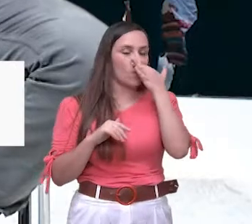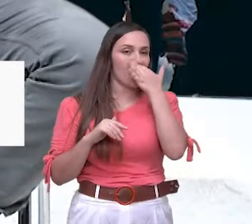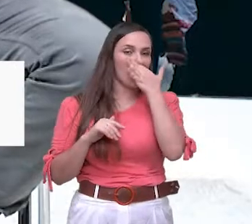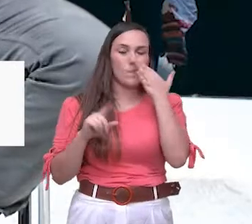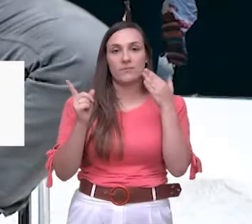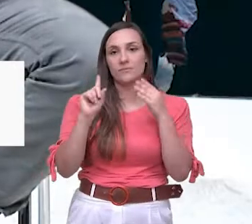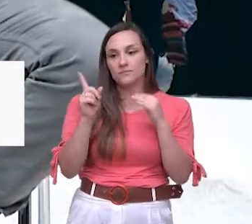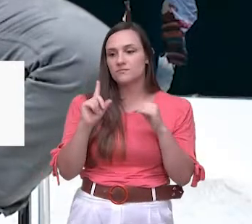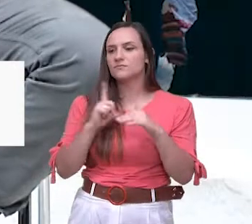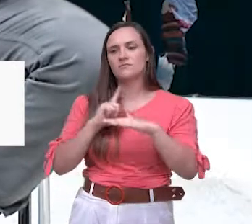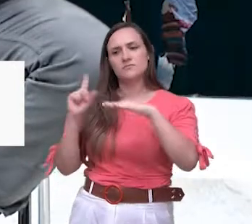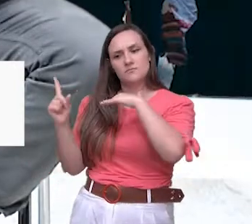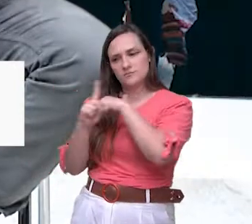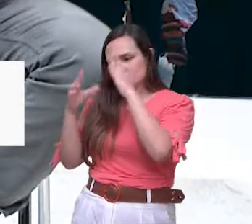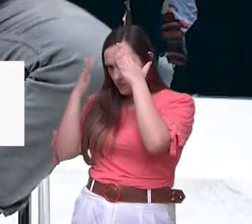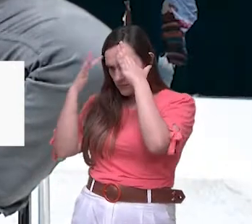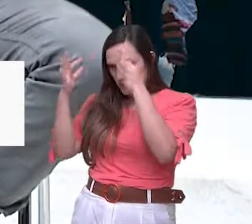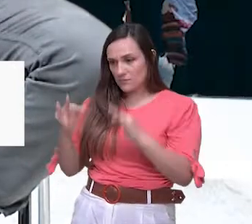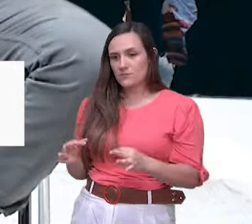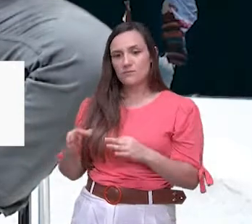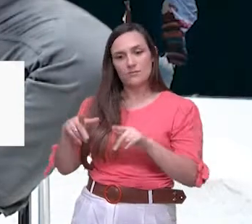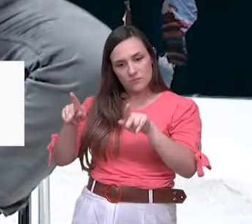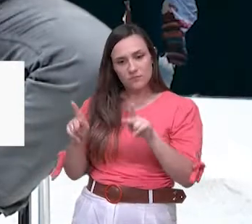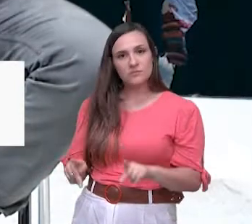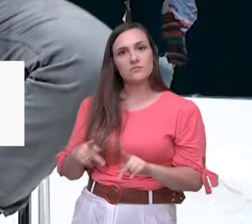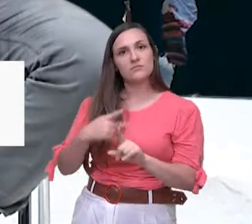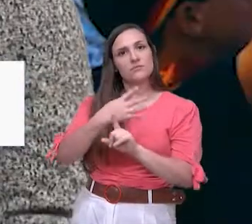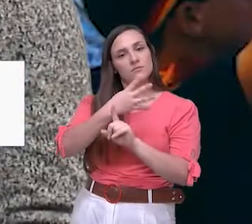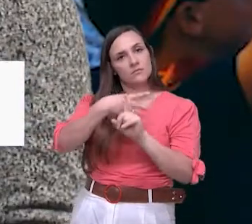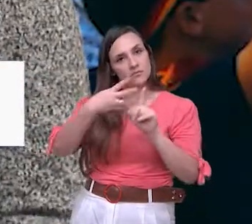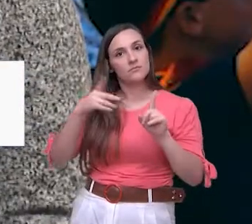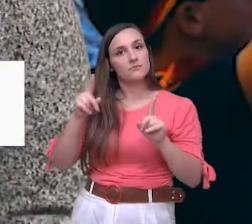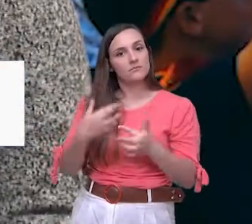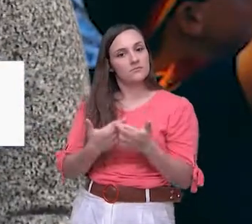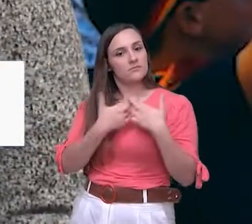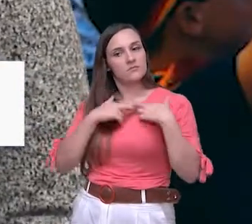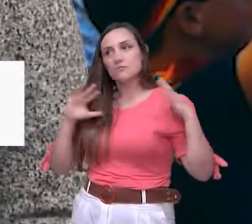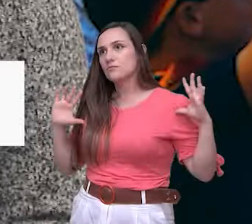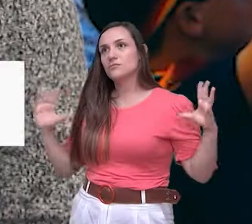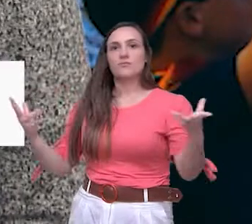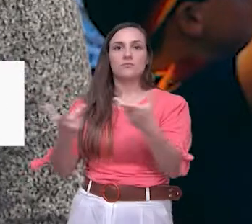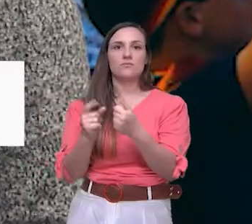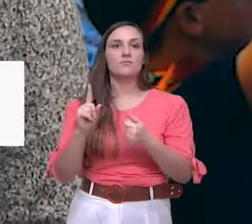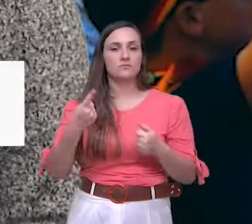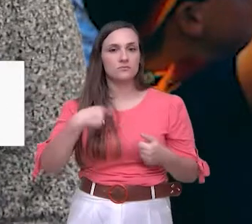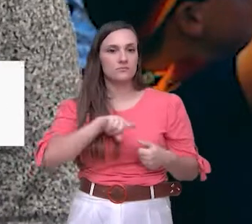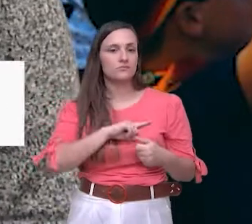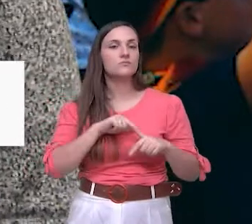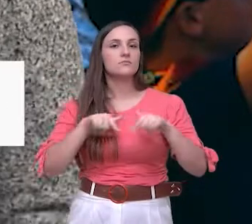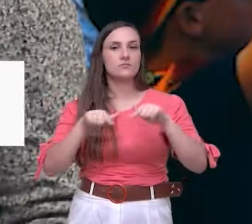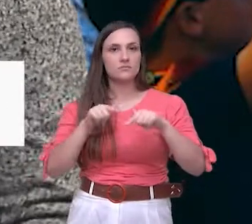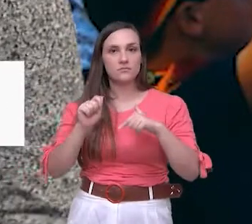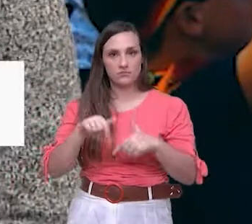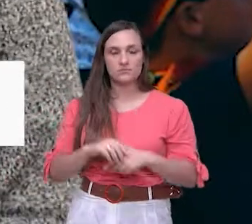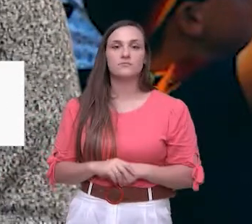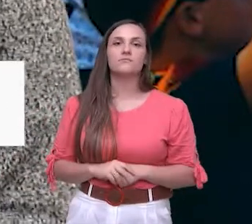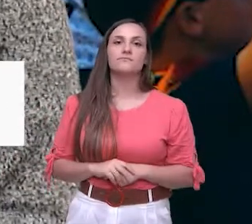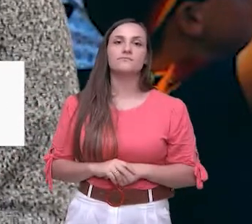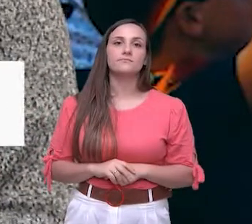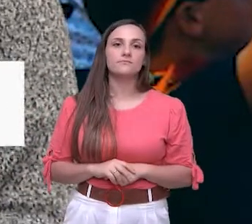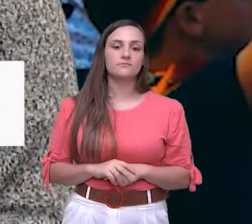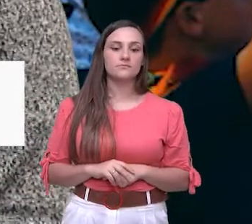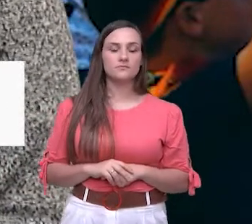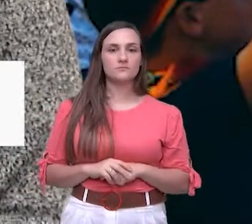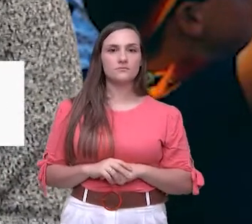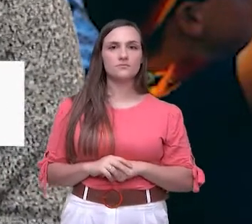subsecretaria Master humanidade terá atendimento Digno à população LGBT é responsabilidade de todos Então